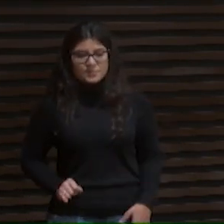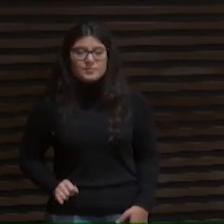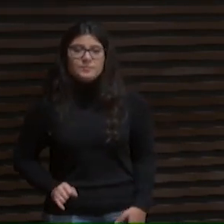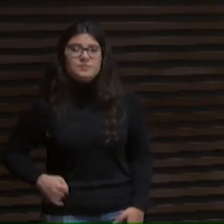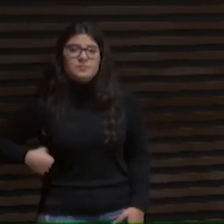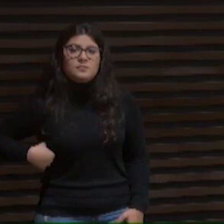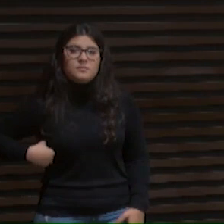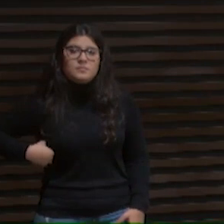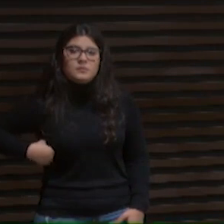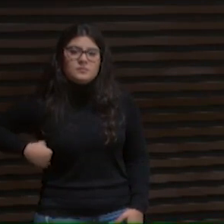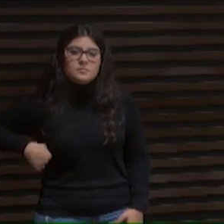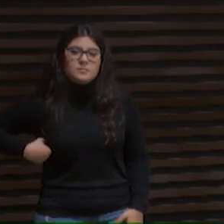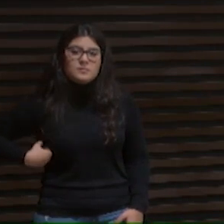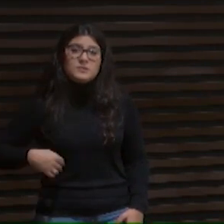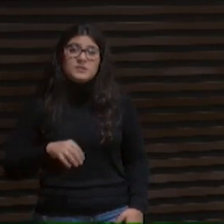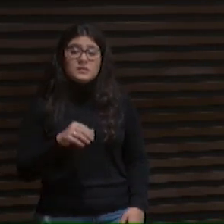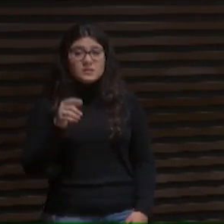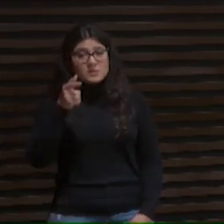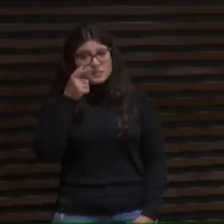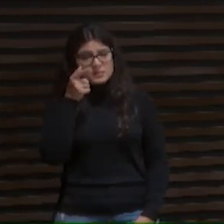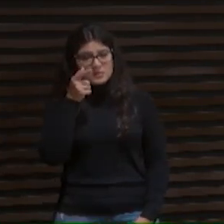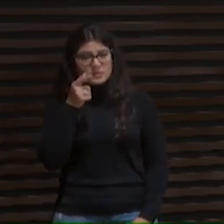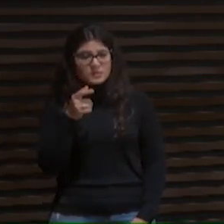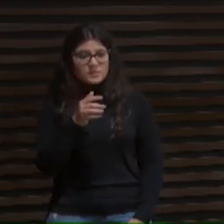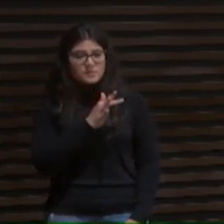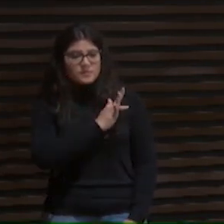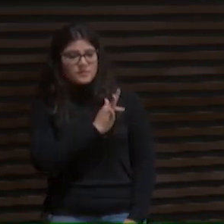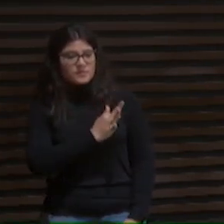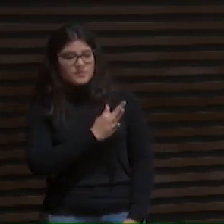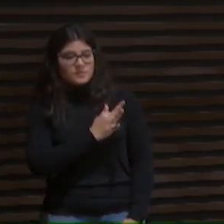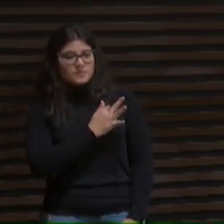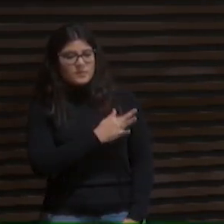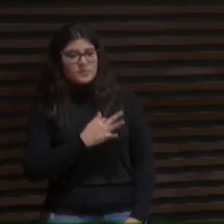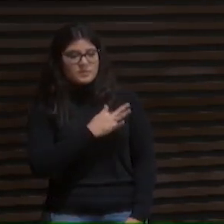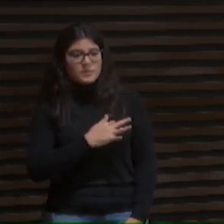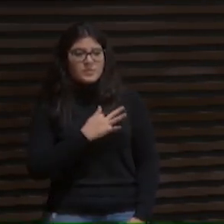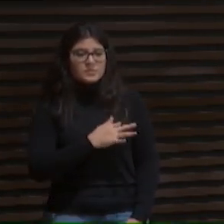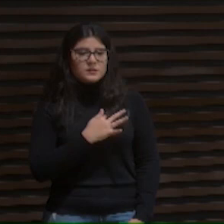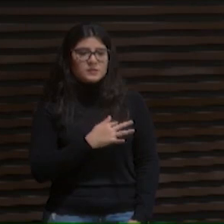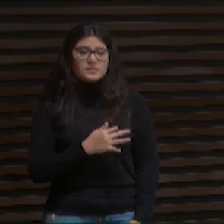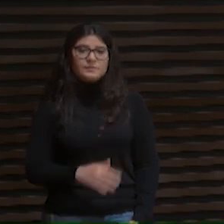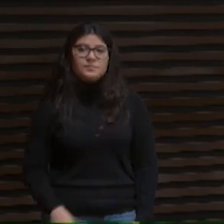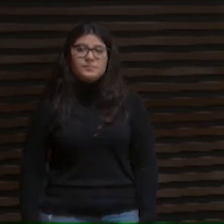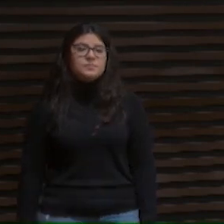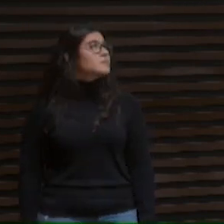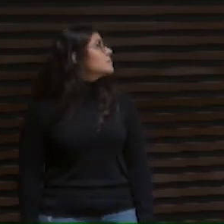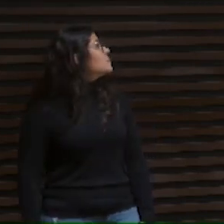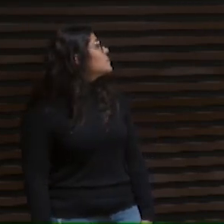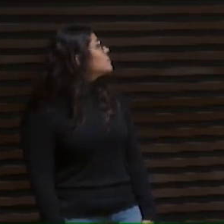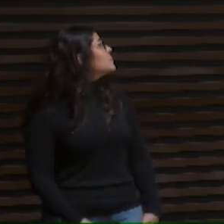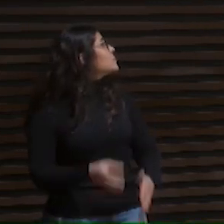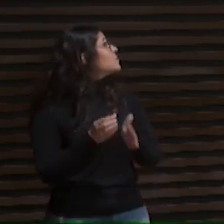E o interessante, vamos ler Filipenses 4:22. Vamos ver quem é evangelizado aqui quando ele está em Roma.